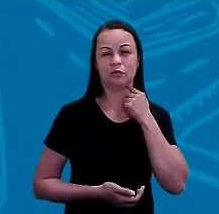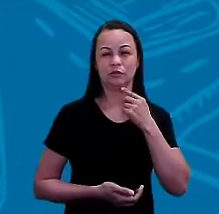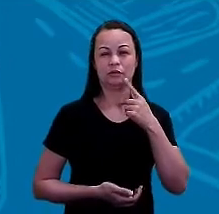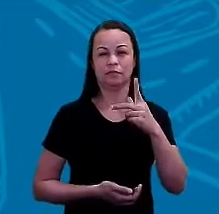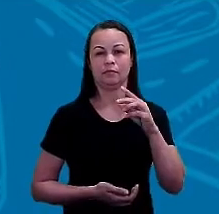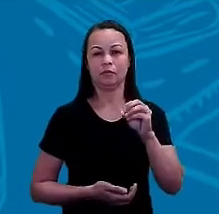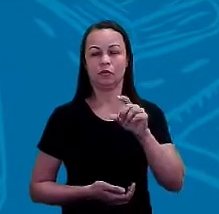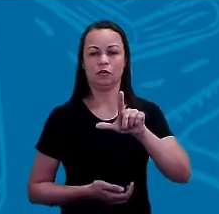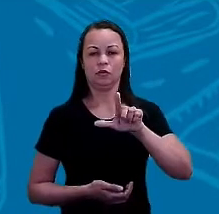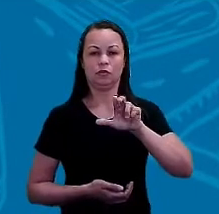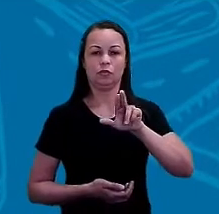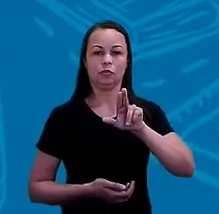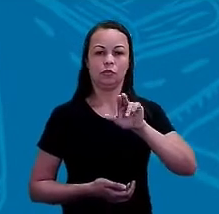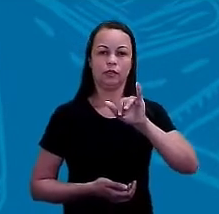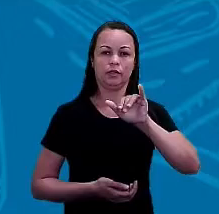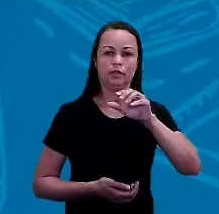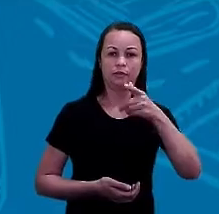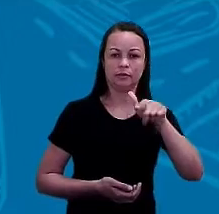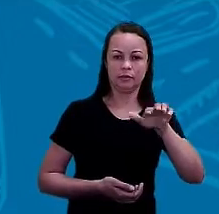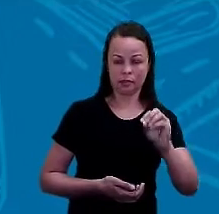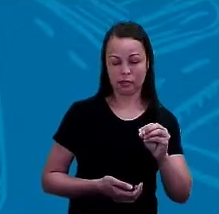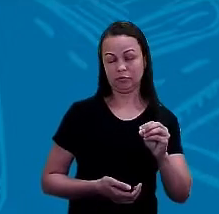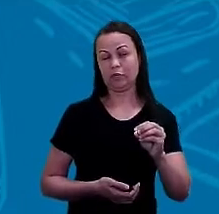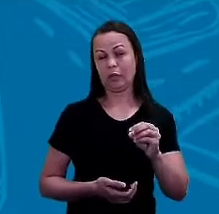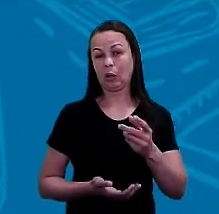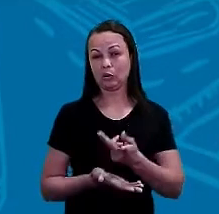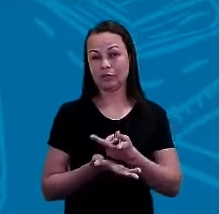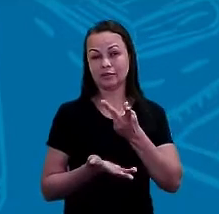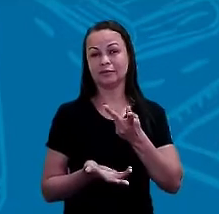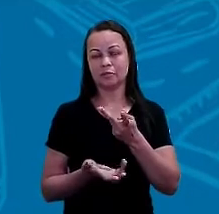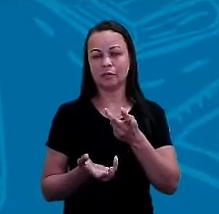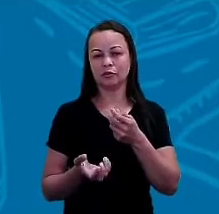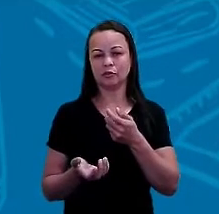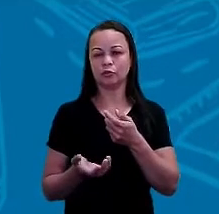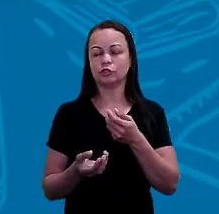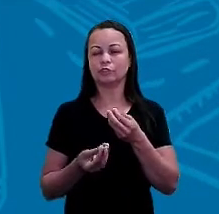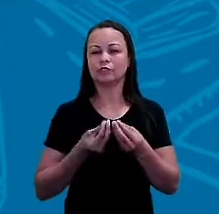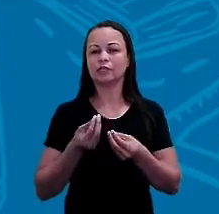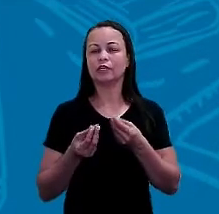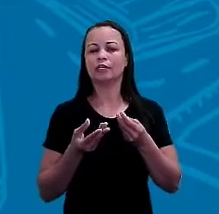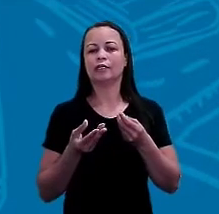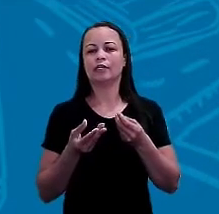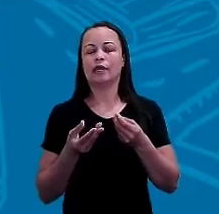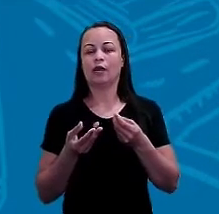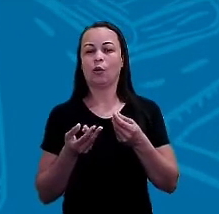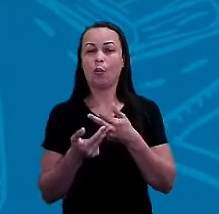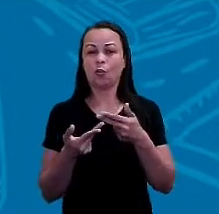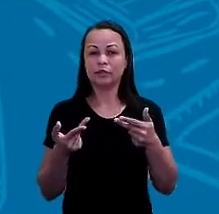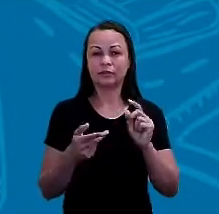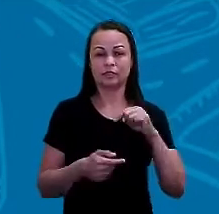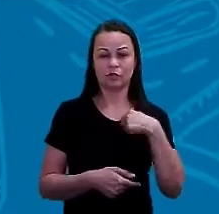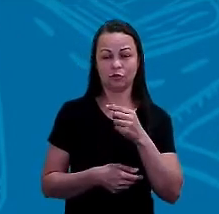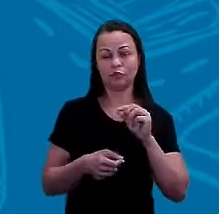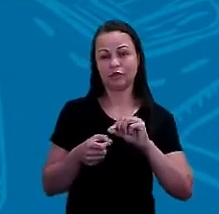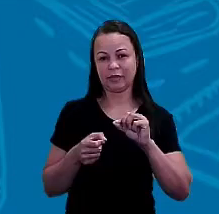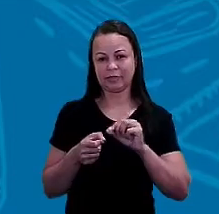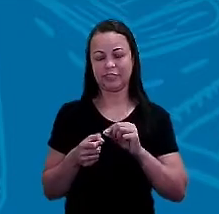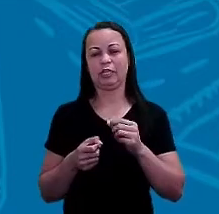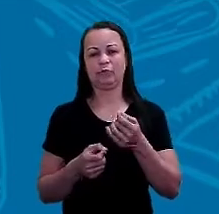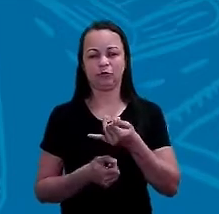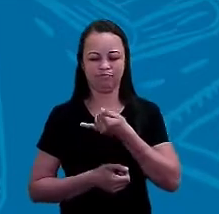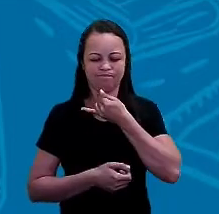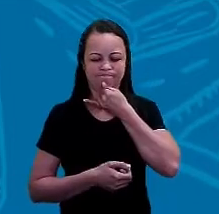poluição. É algo que nos causa, não é que nos causa, mas é algo que a gente faz, infelizmente, constantemente, mas